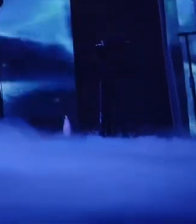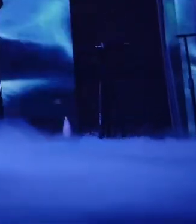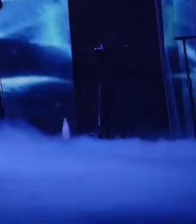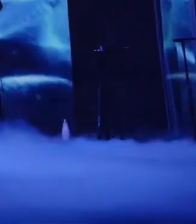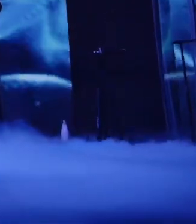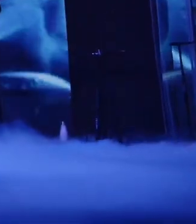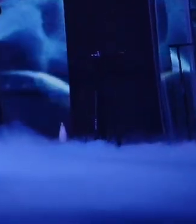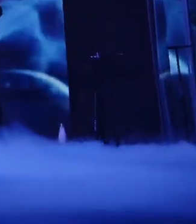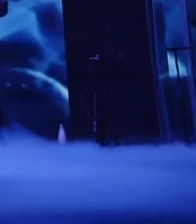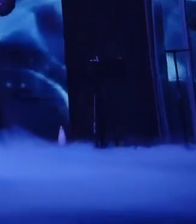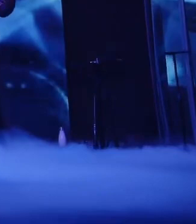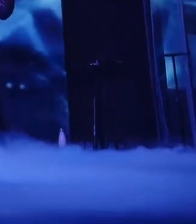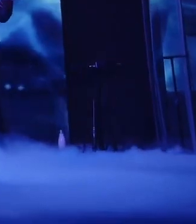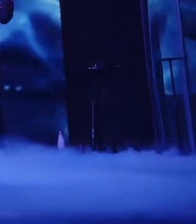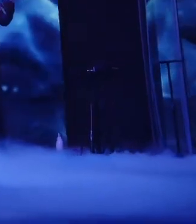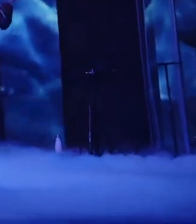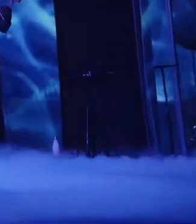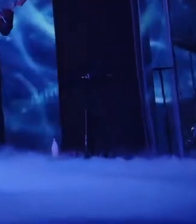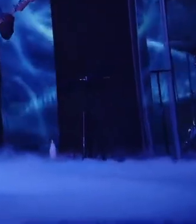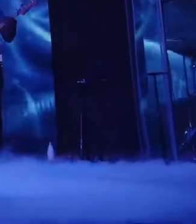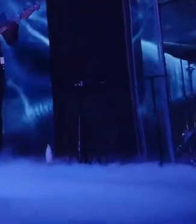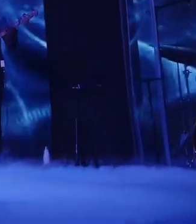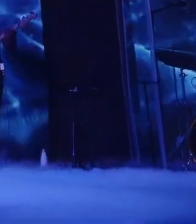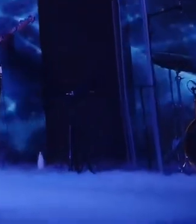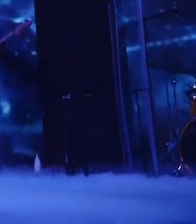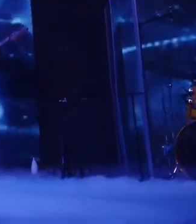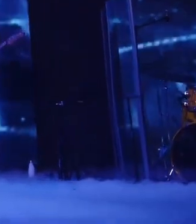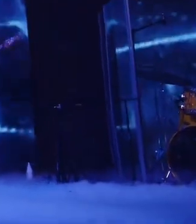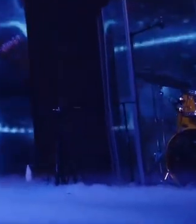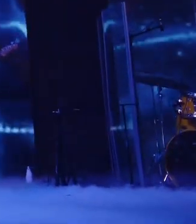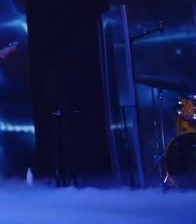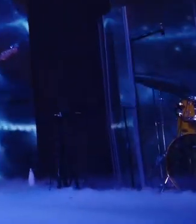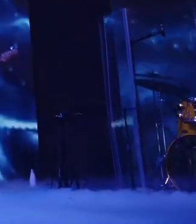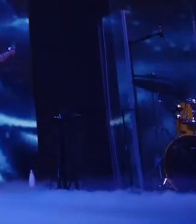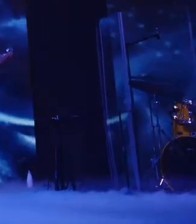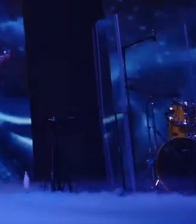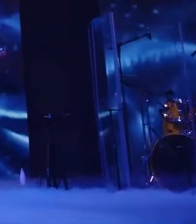até eu sou quem di ES